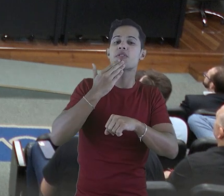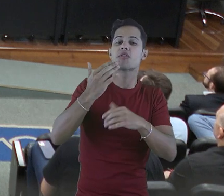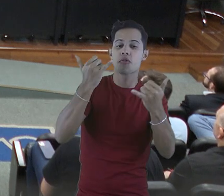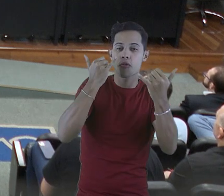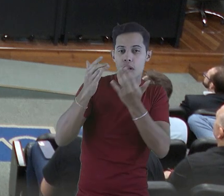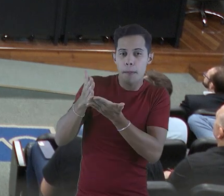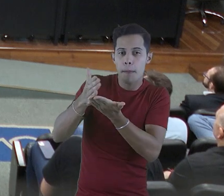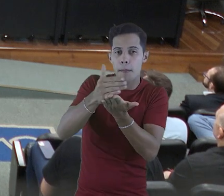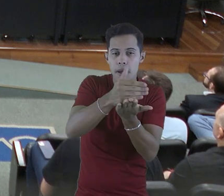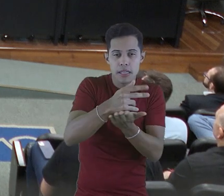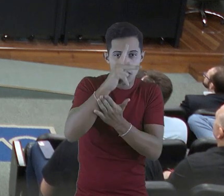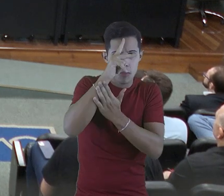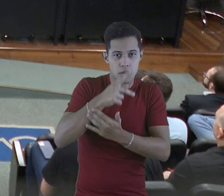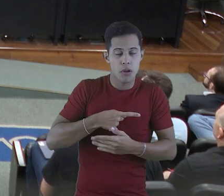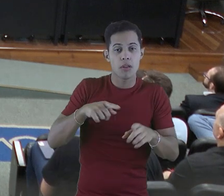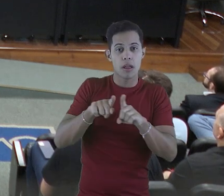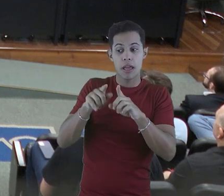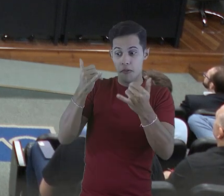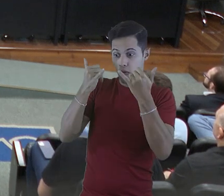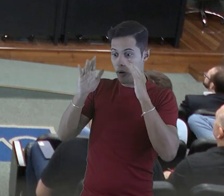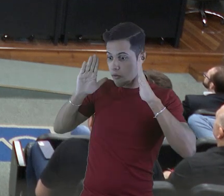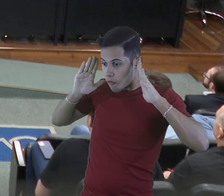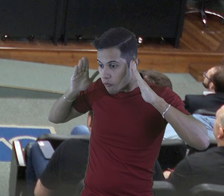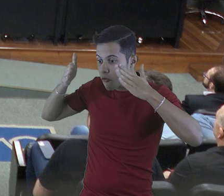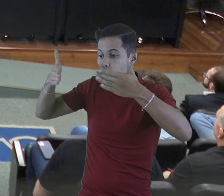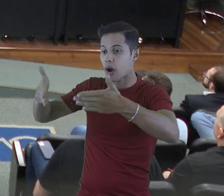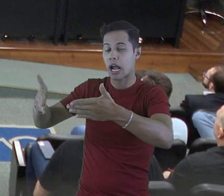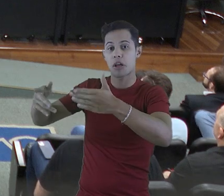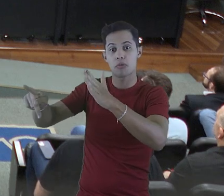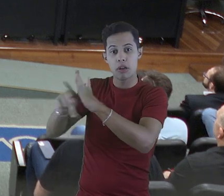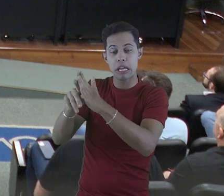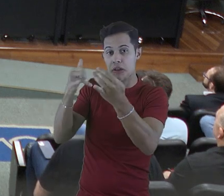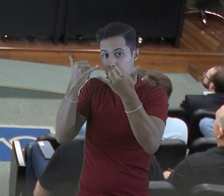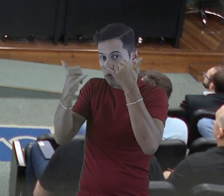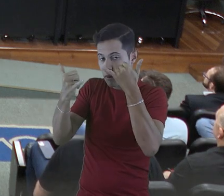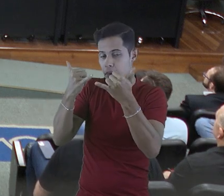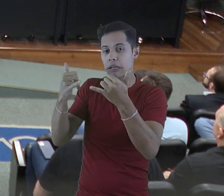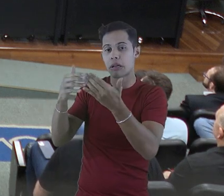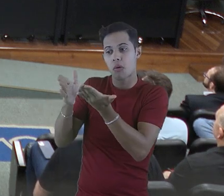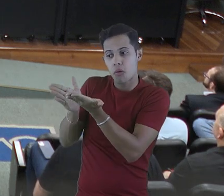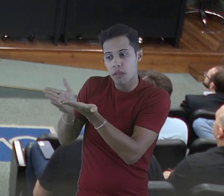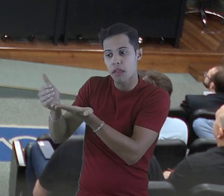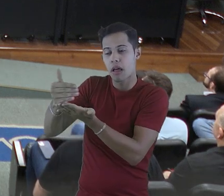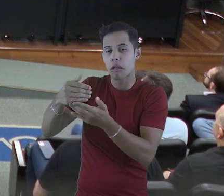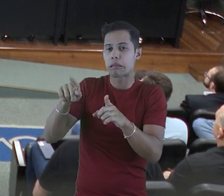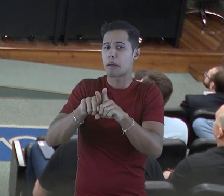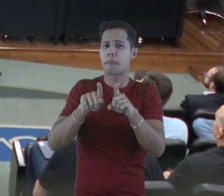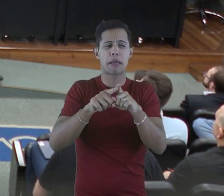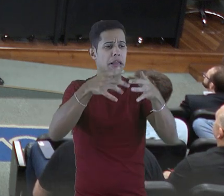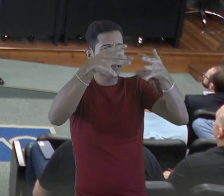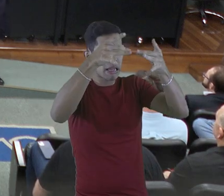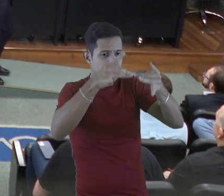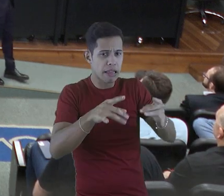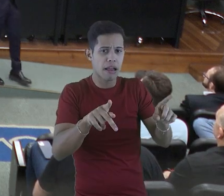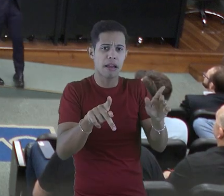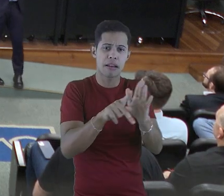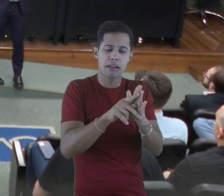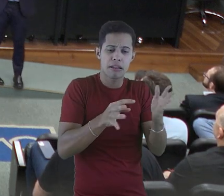dos dados e outros detalhes do tratamento e poderá emitir parecer técnico para garantir o cumprimento da lei